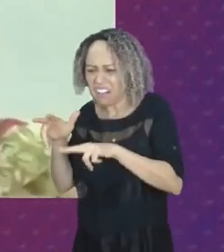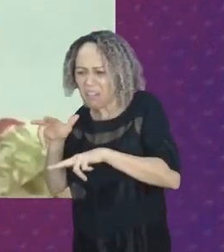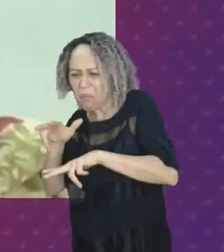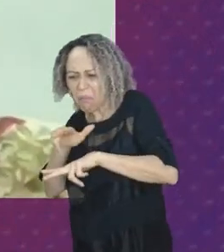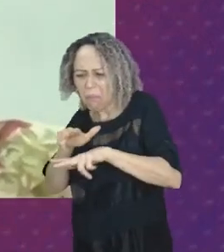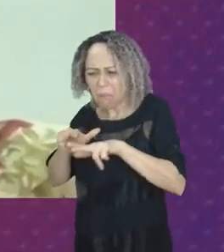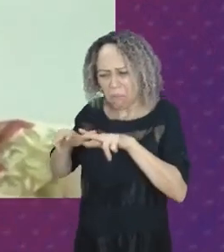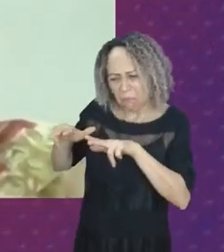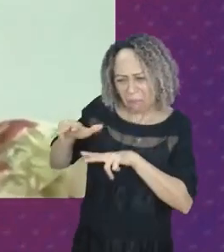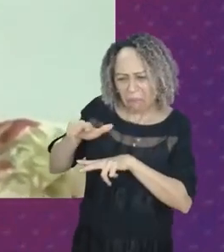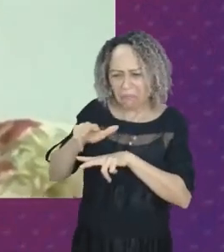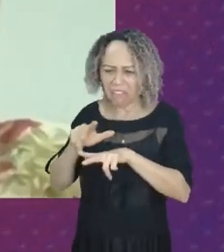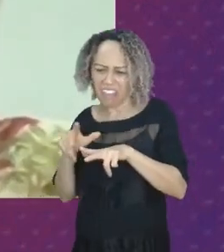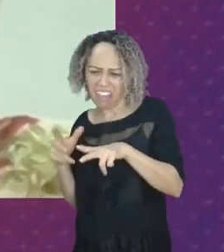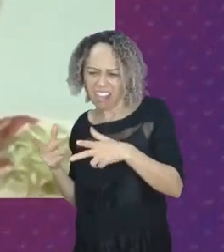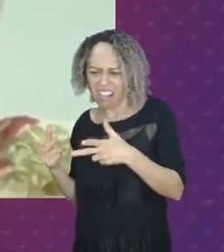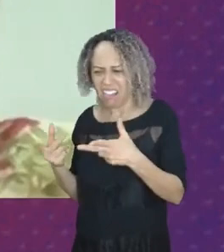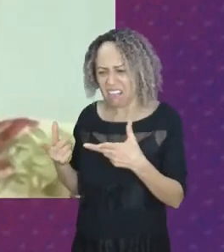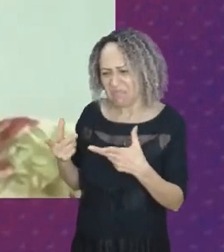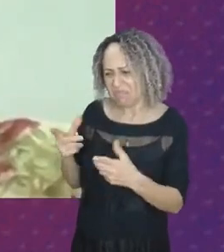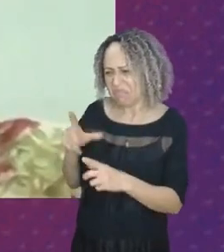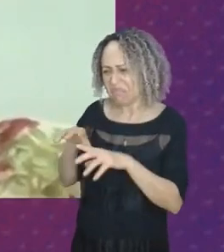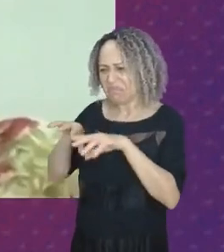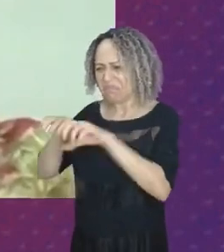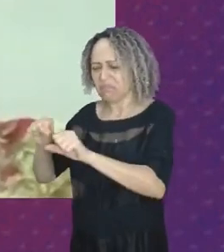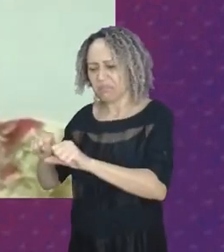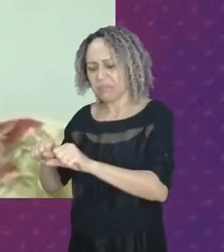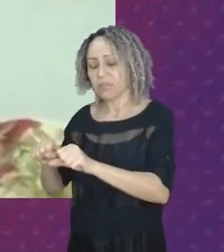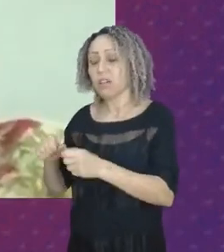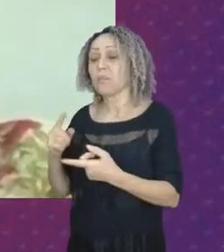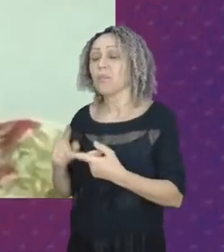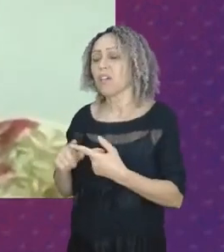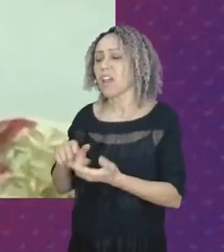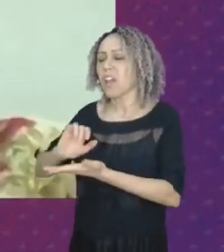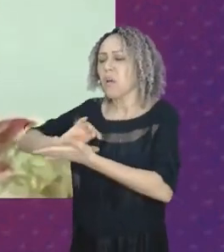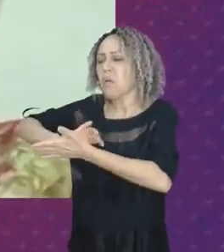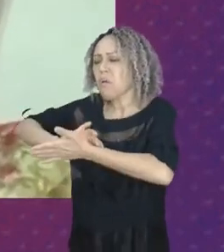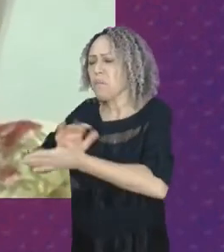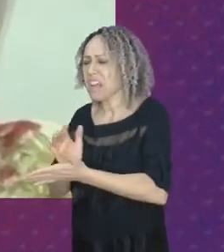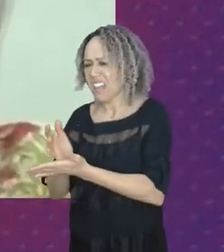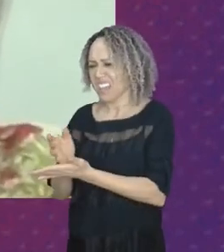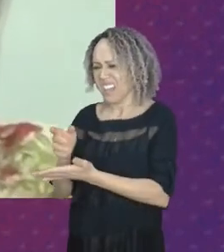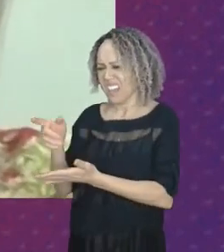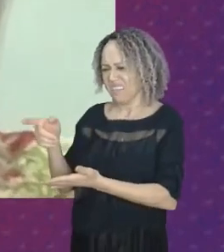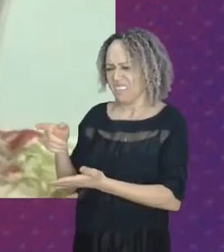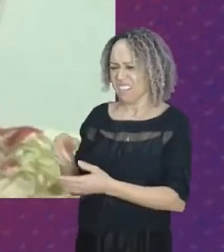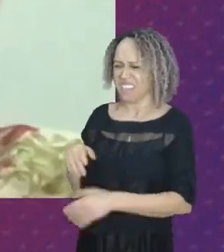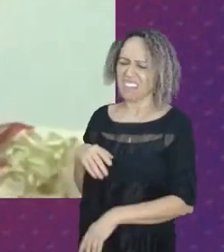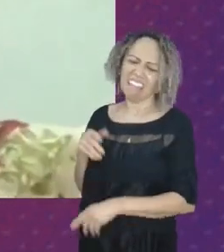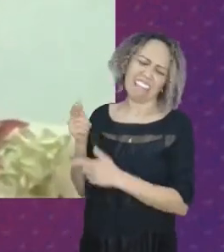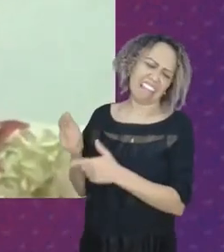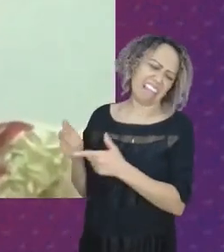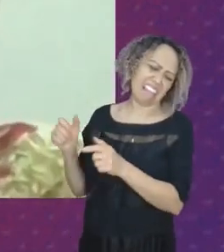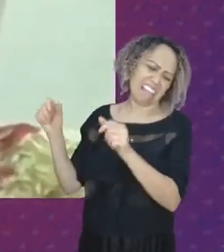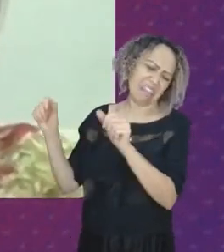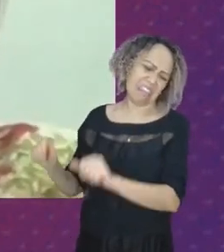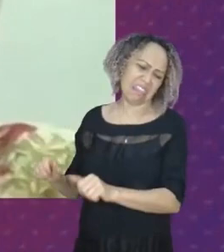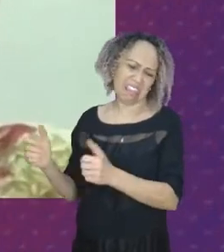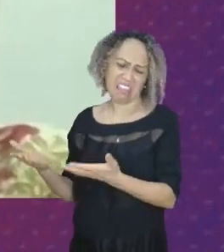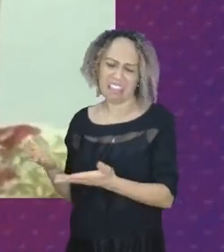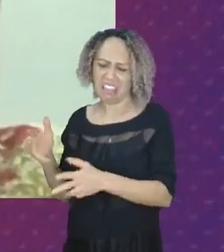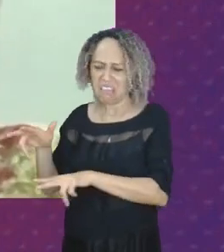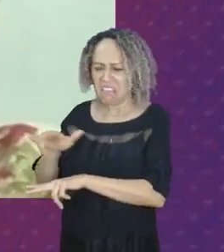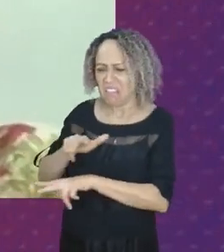é gravíssima, porque ela vai desde humilhações, desqualificações, ameaças,